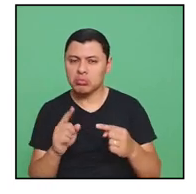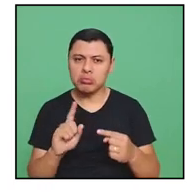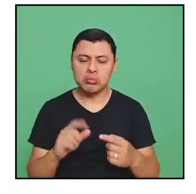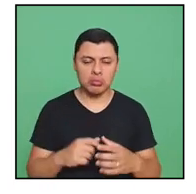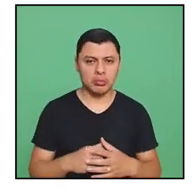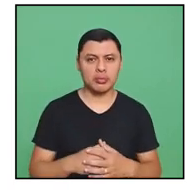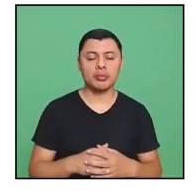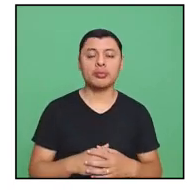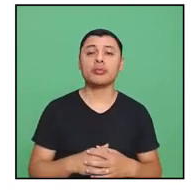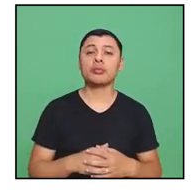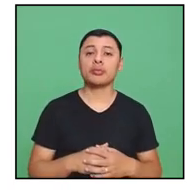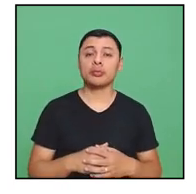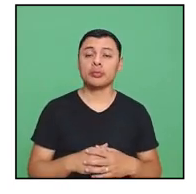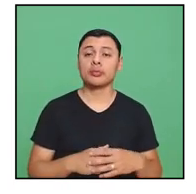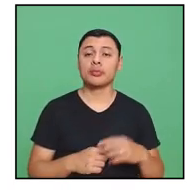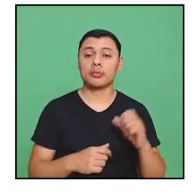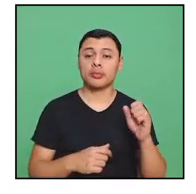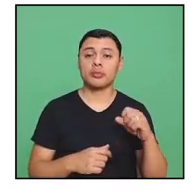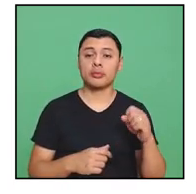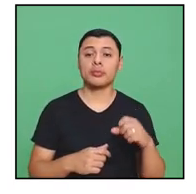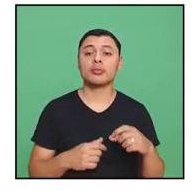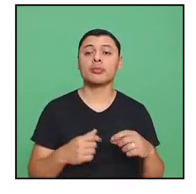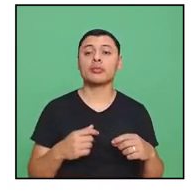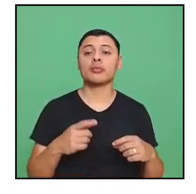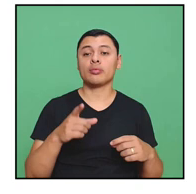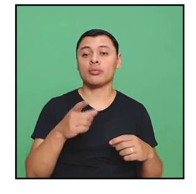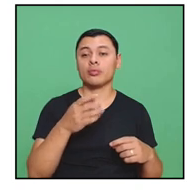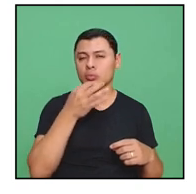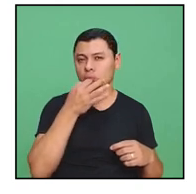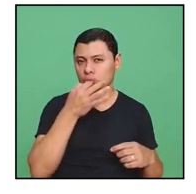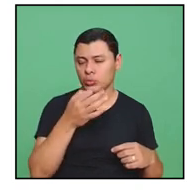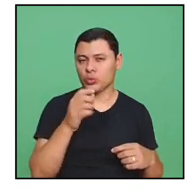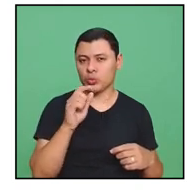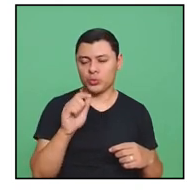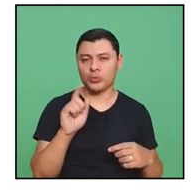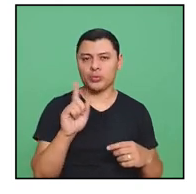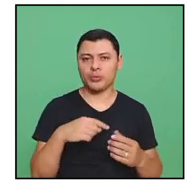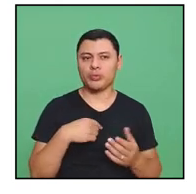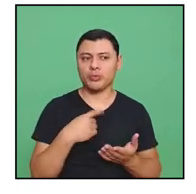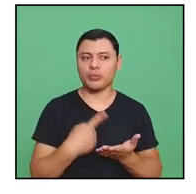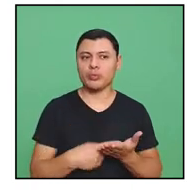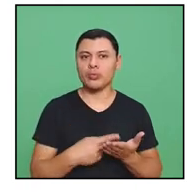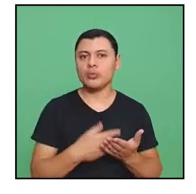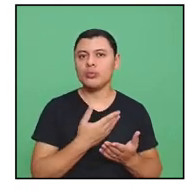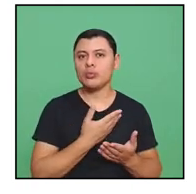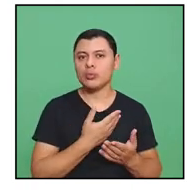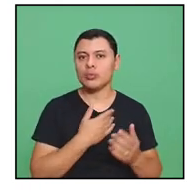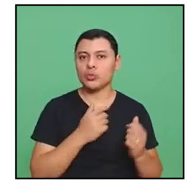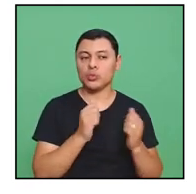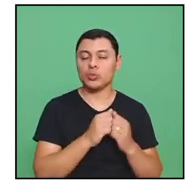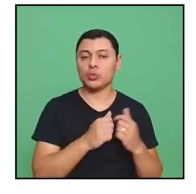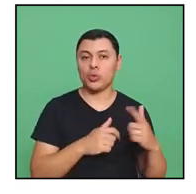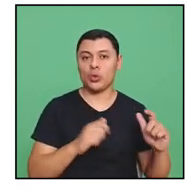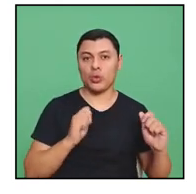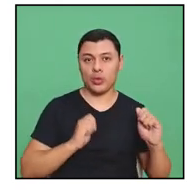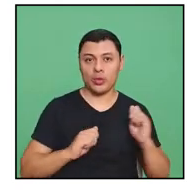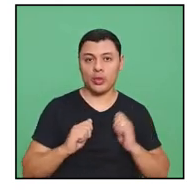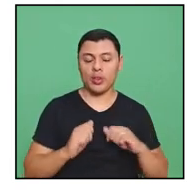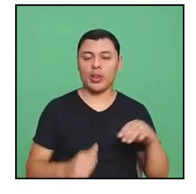Sim. Sim, o trabalho que você comenta, o The Thief, foi uma parceria que eu fiz junto com uma outra artista, que é a Maíra das